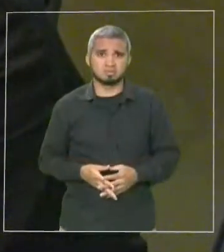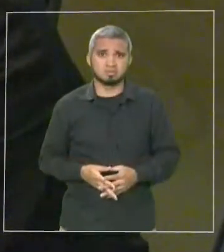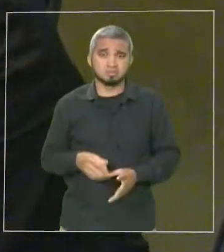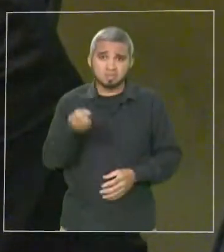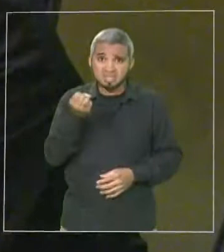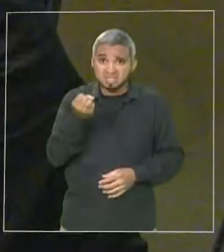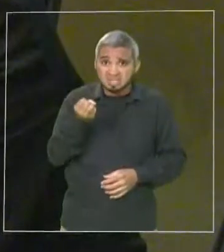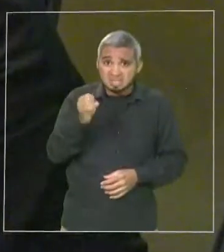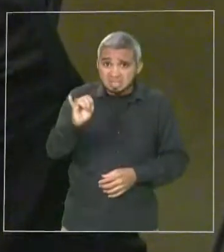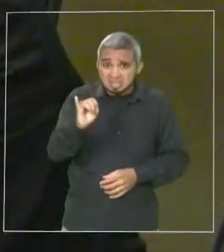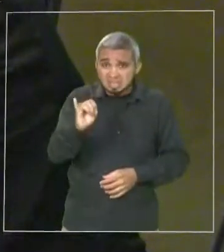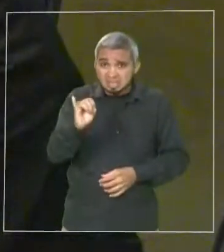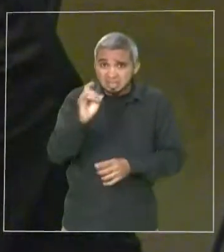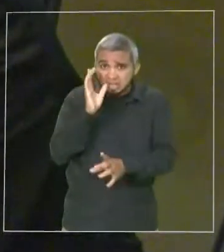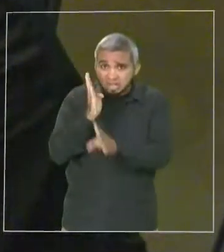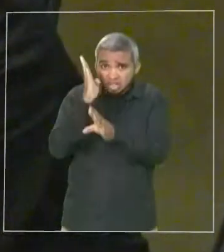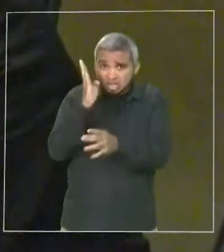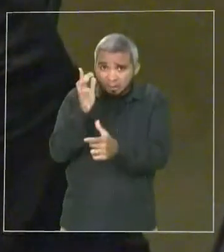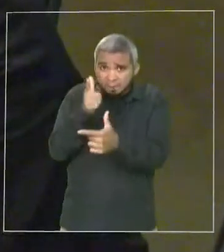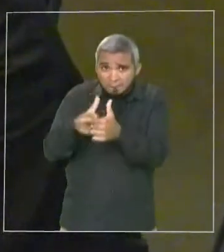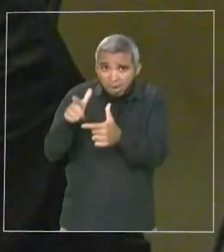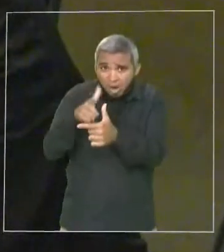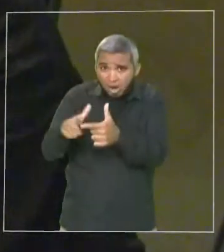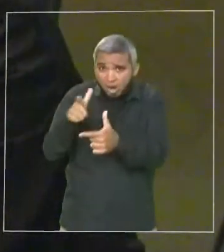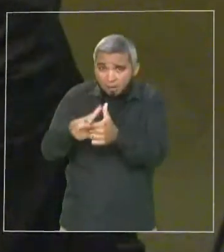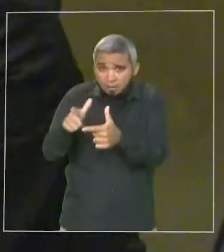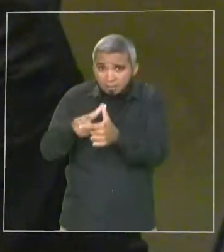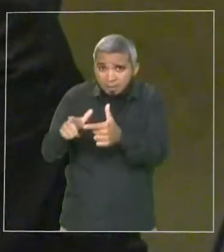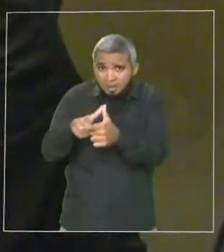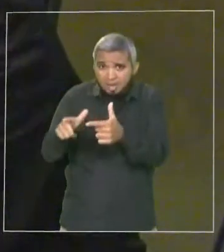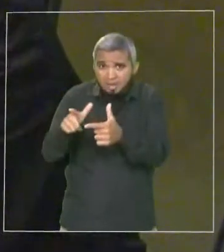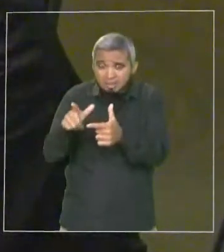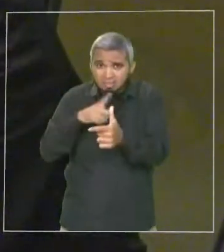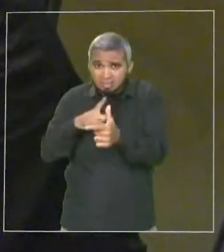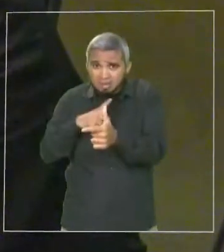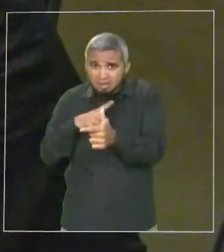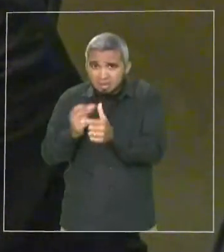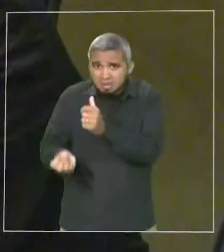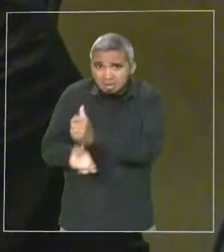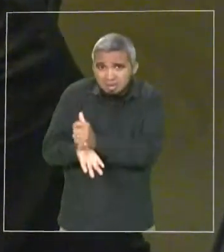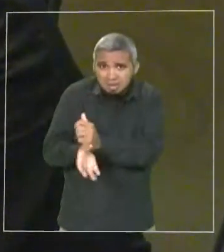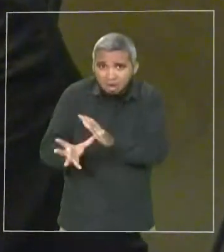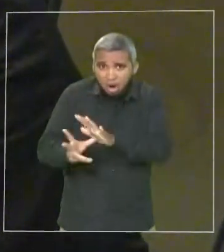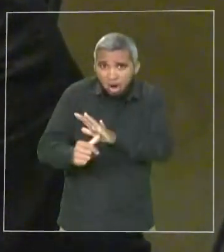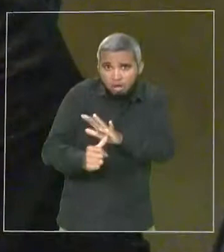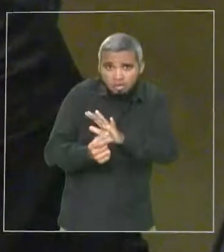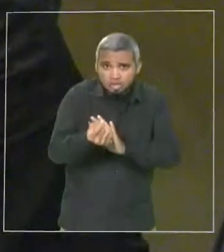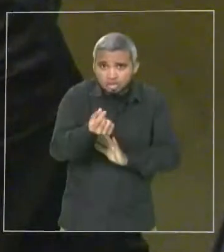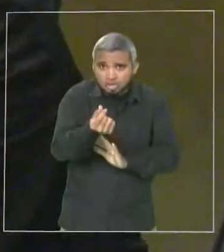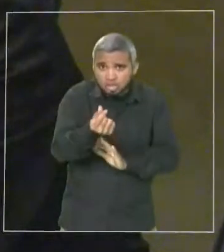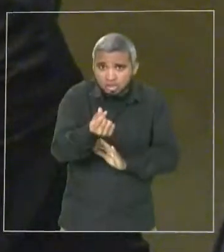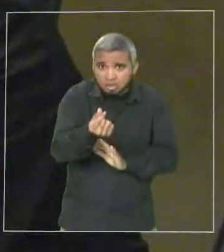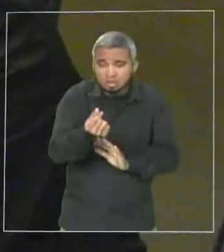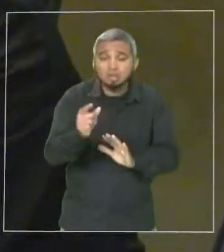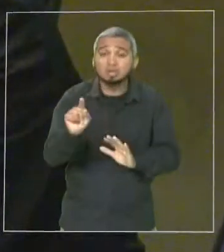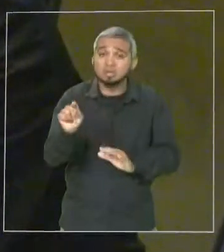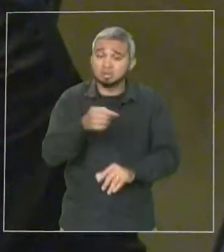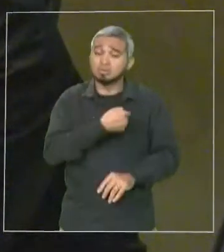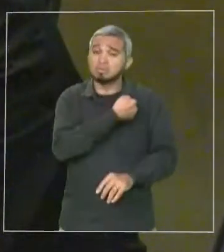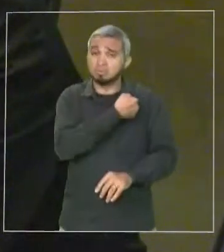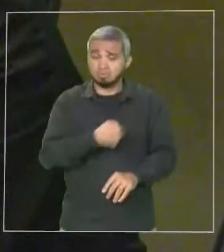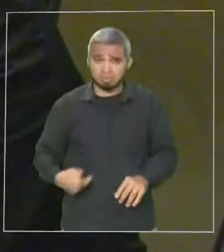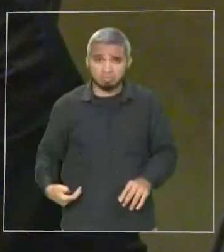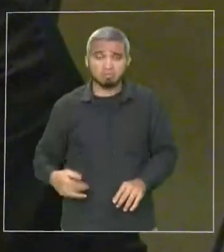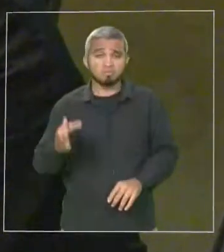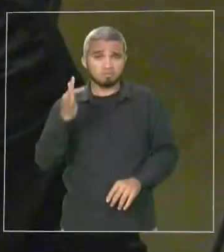algum problema de ordem administrativa, algum desvio, nosso governo está aí